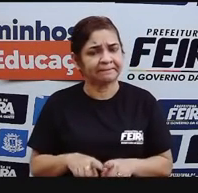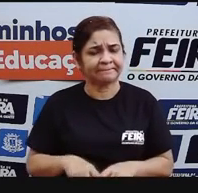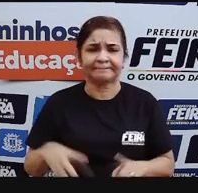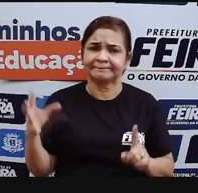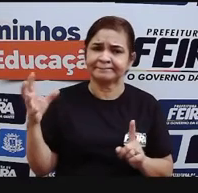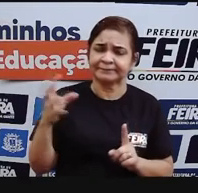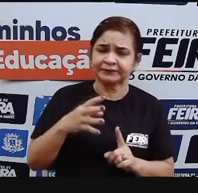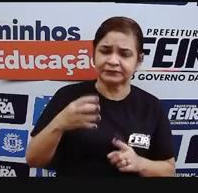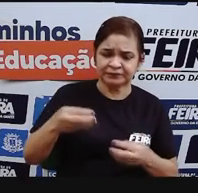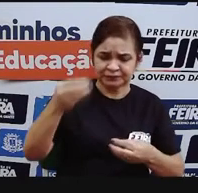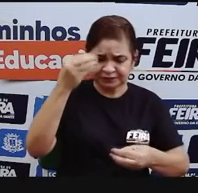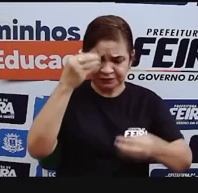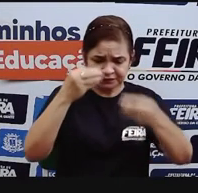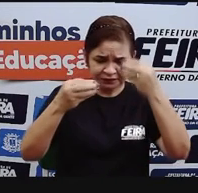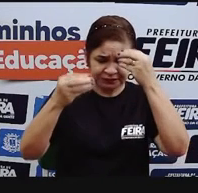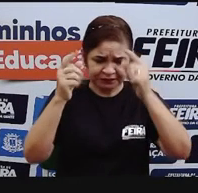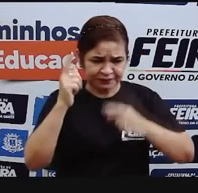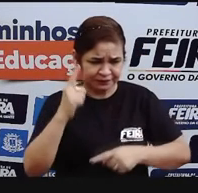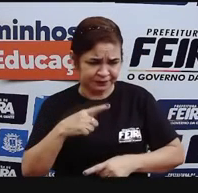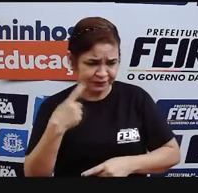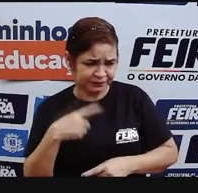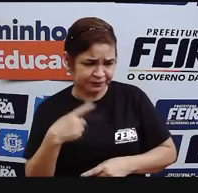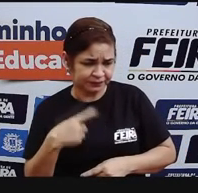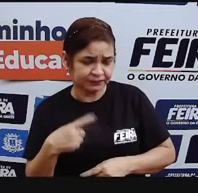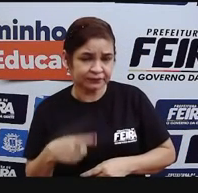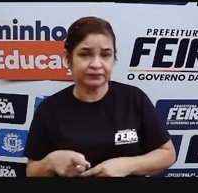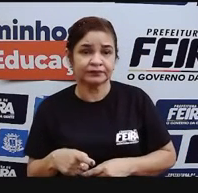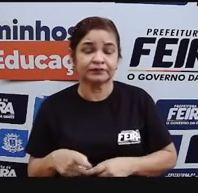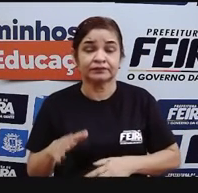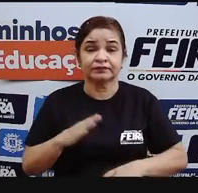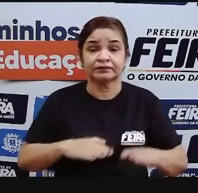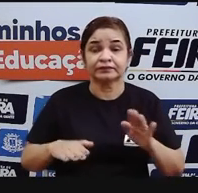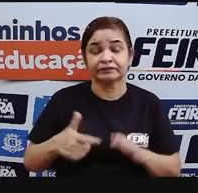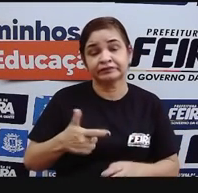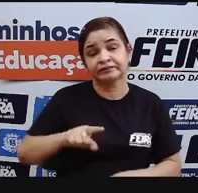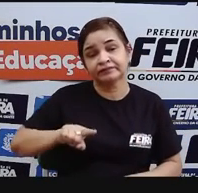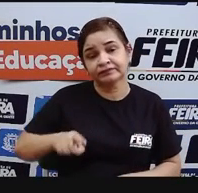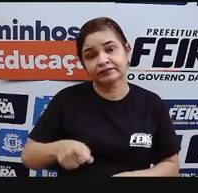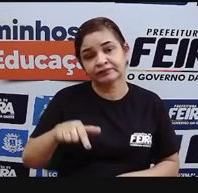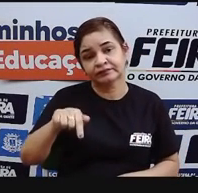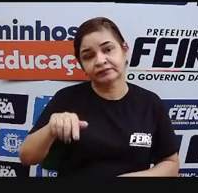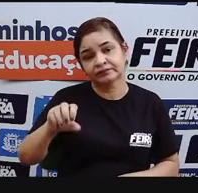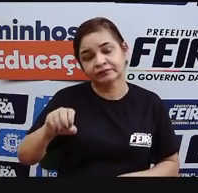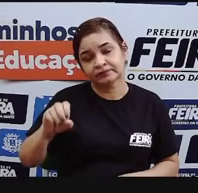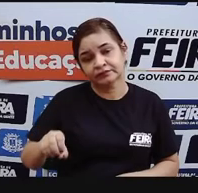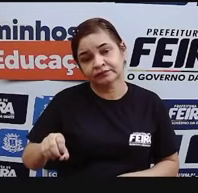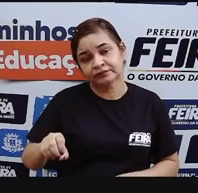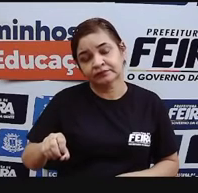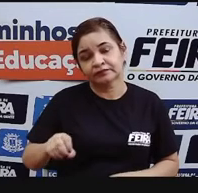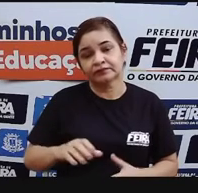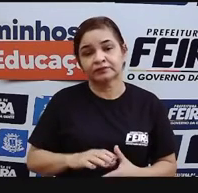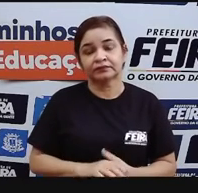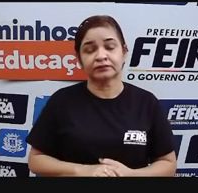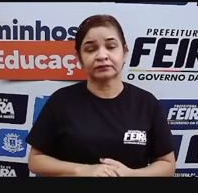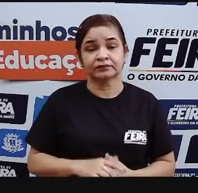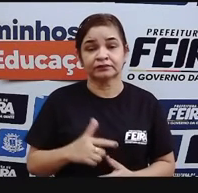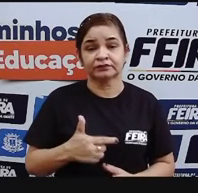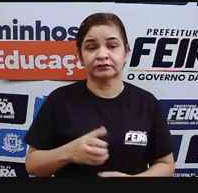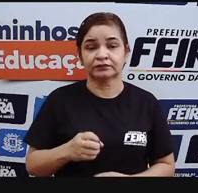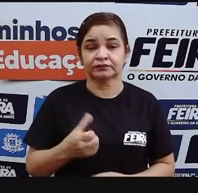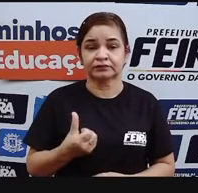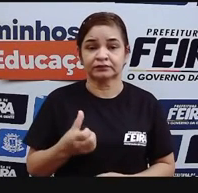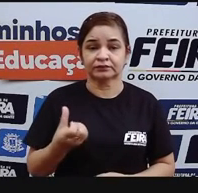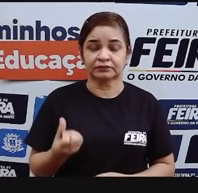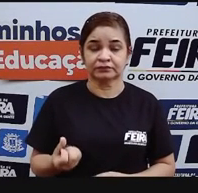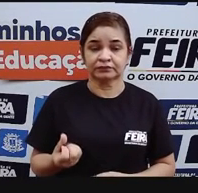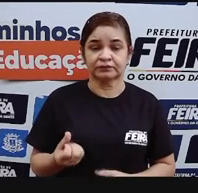Em 2009, eram aproximadamente 2.700 denúncias. Em